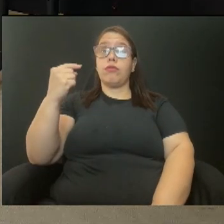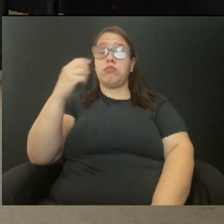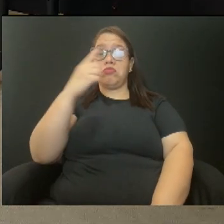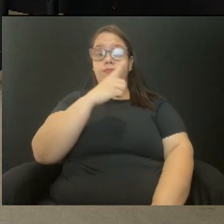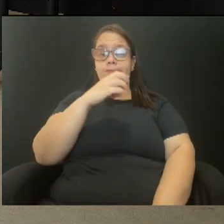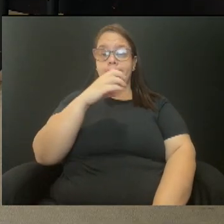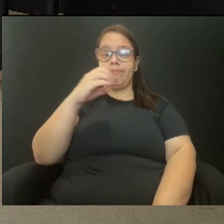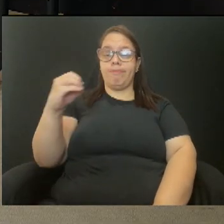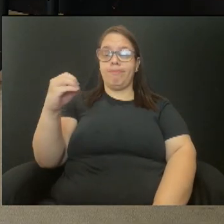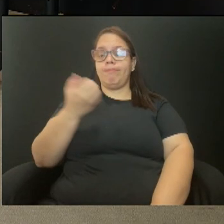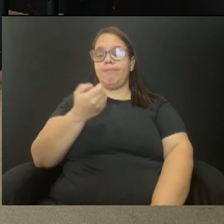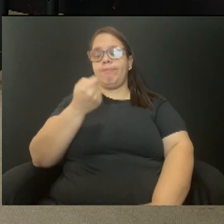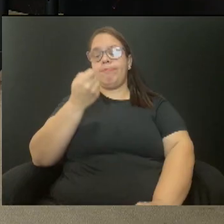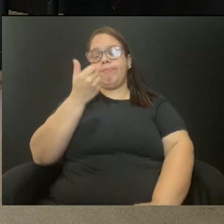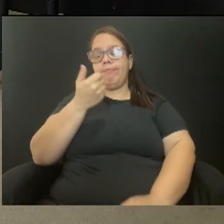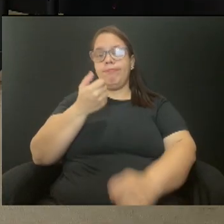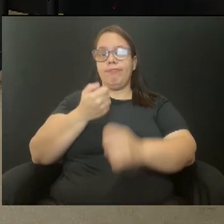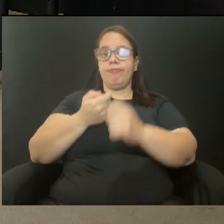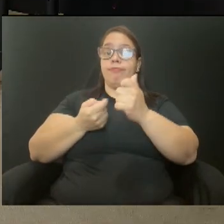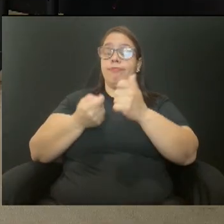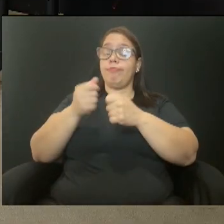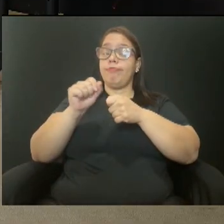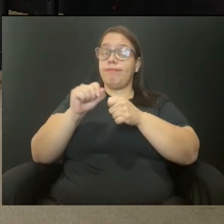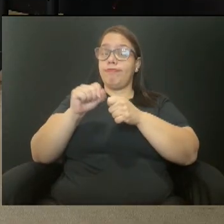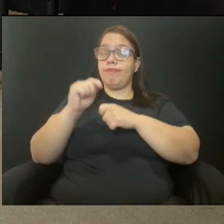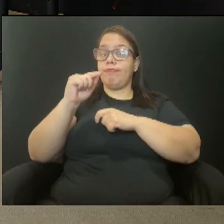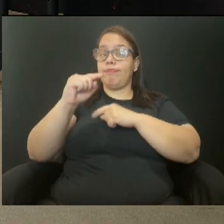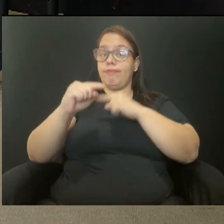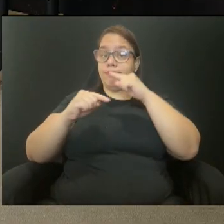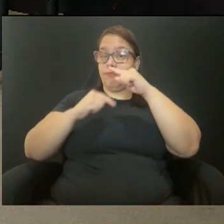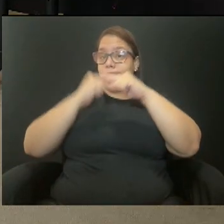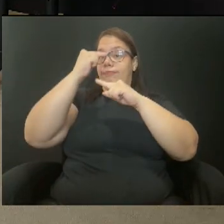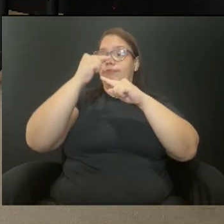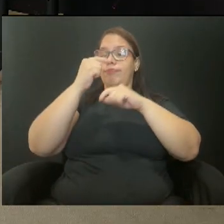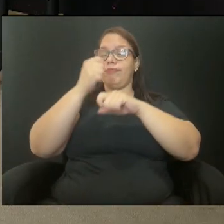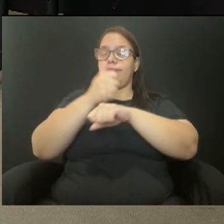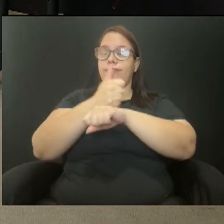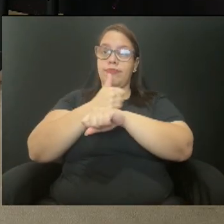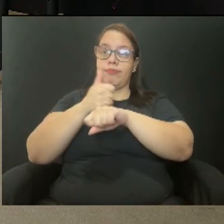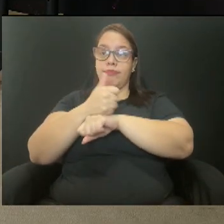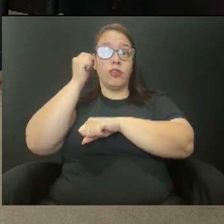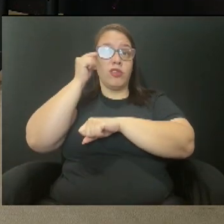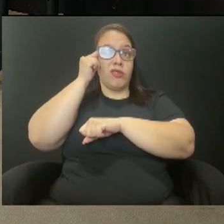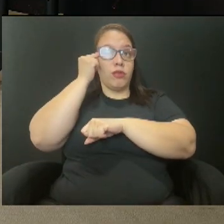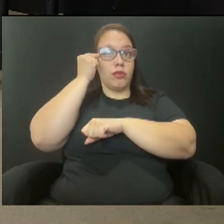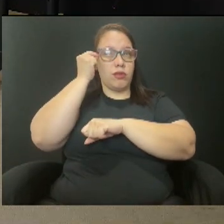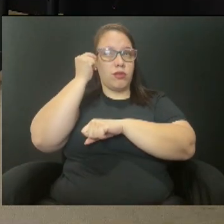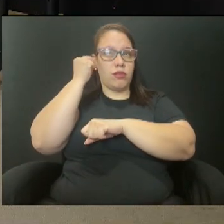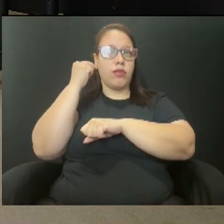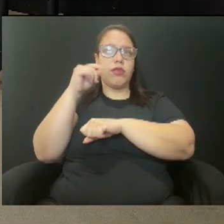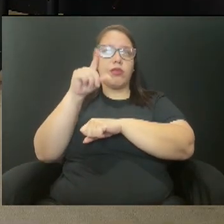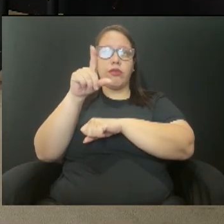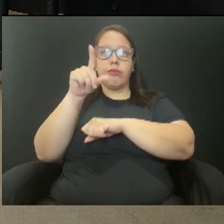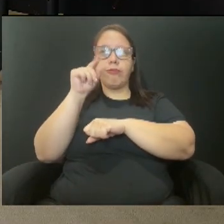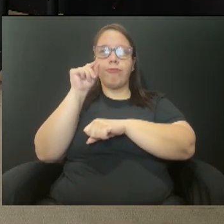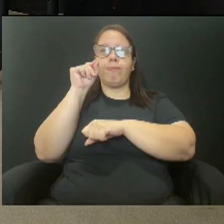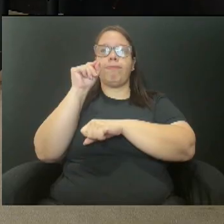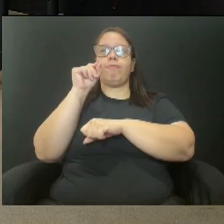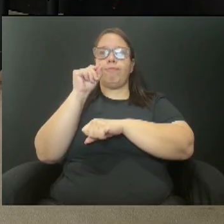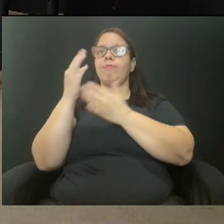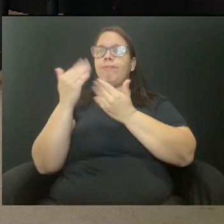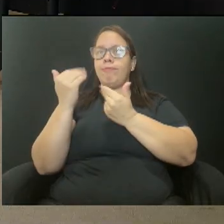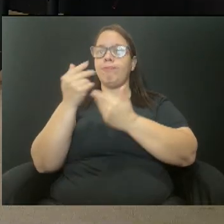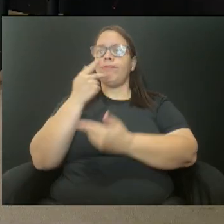conseguem fazer essa progressão na carreira. Isso também não é um motivo pelo qual o jovem fala: "Eu não quero